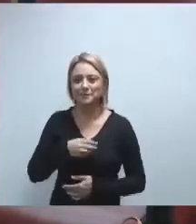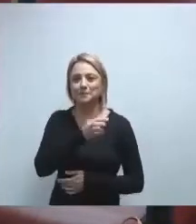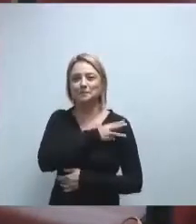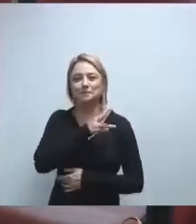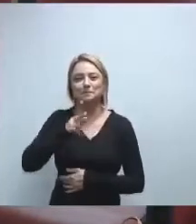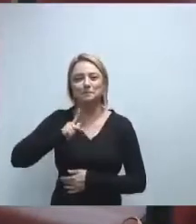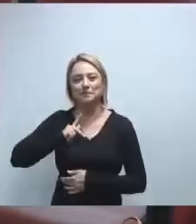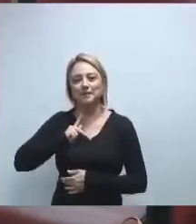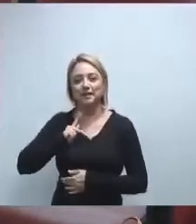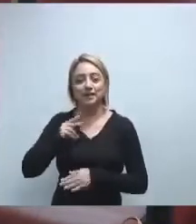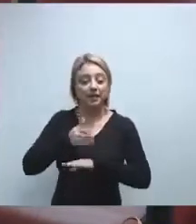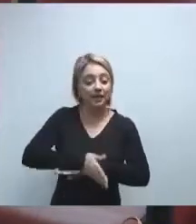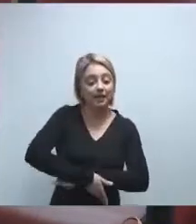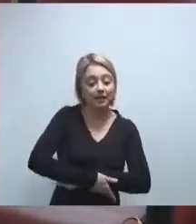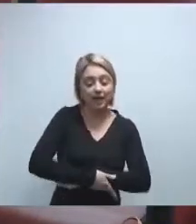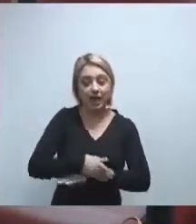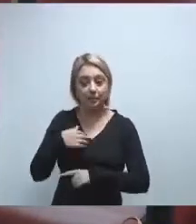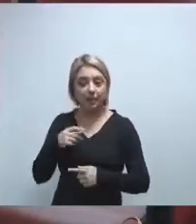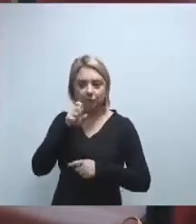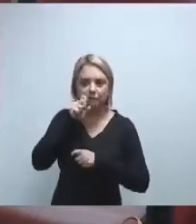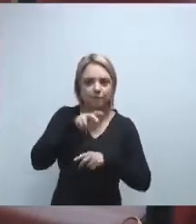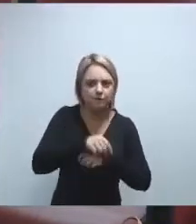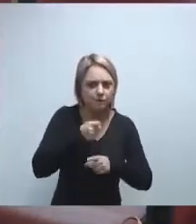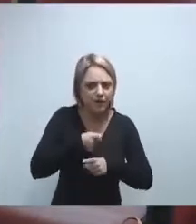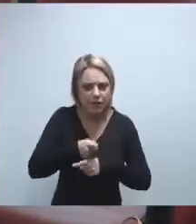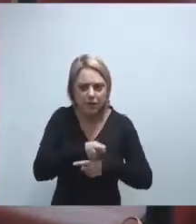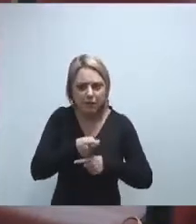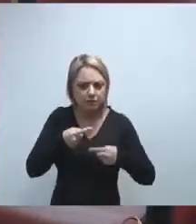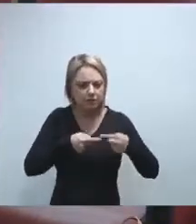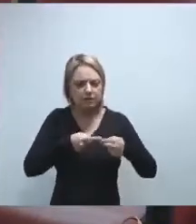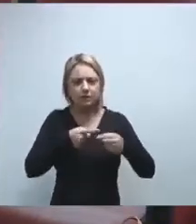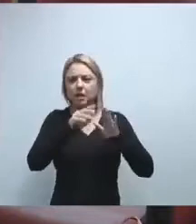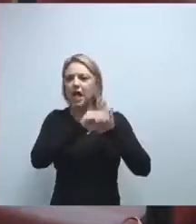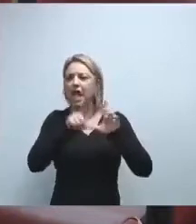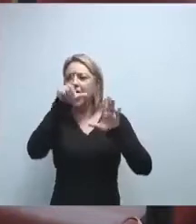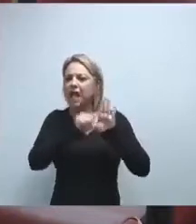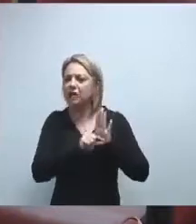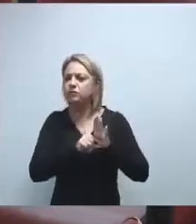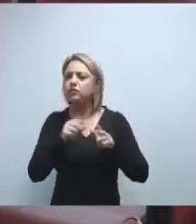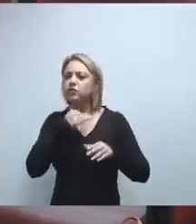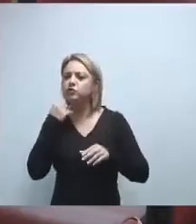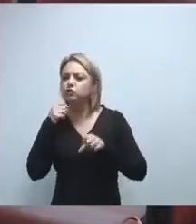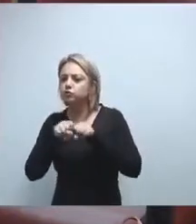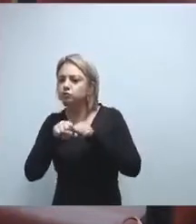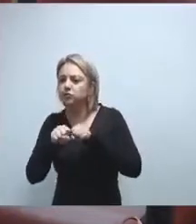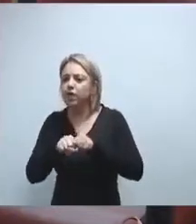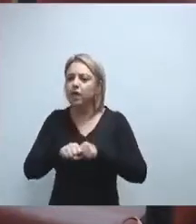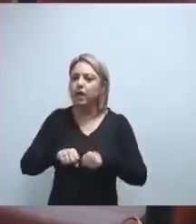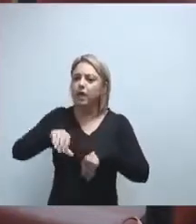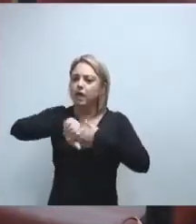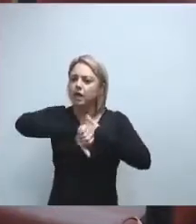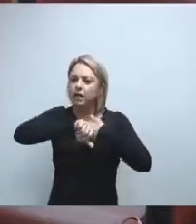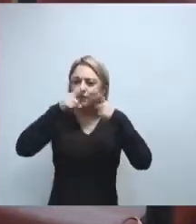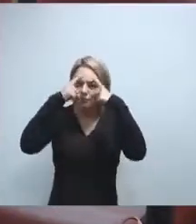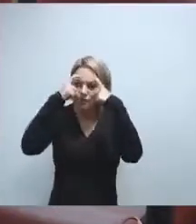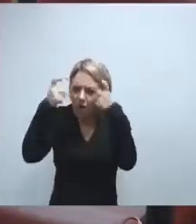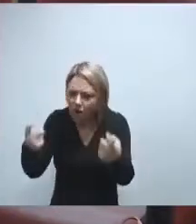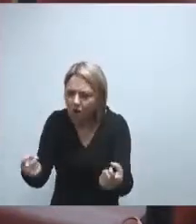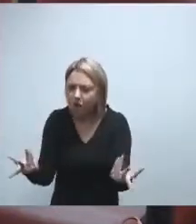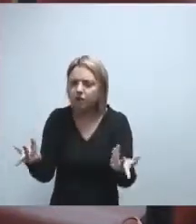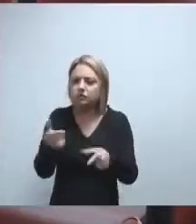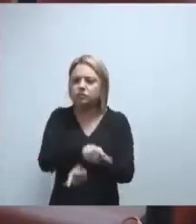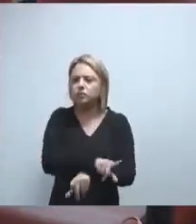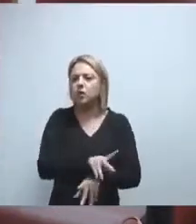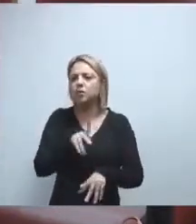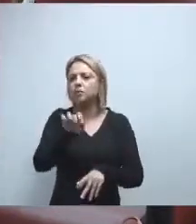público entrar de maneira mais firme no debate para a redução de homicídios e crimes violentos contra o patrimônio como vocês vêem